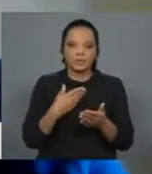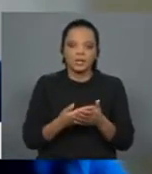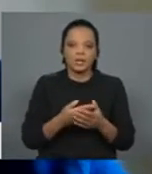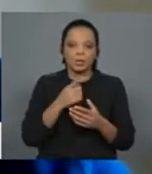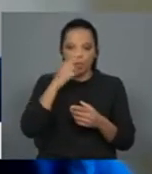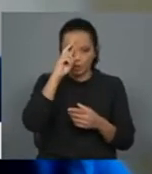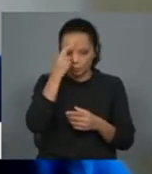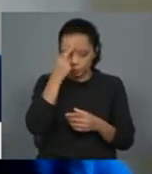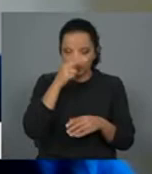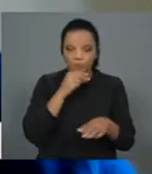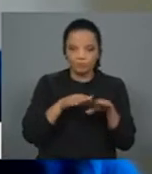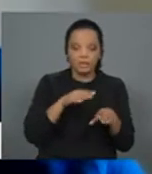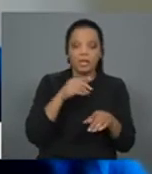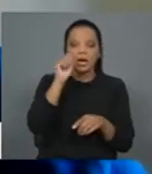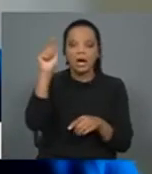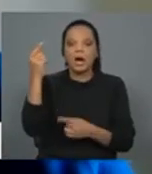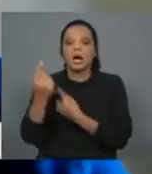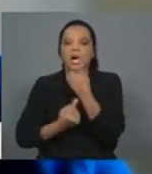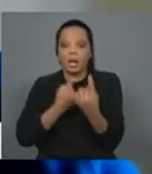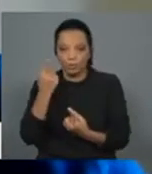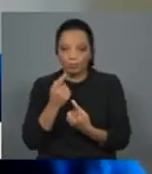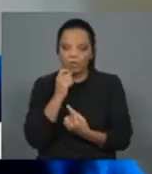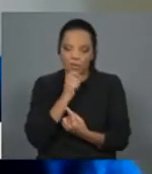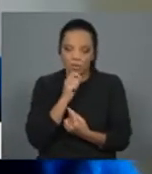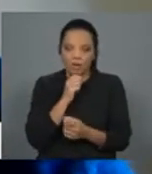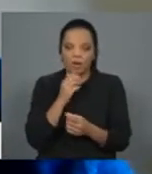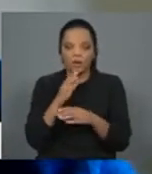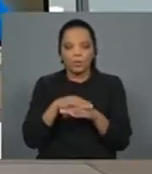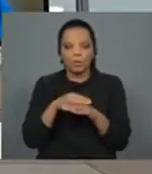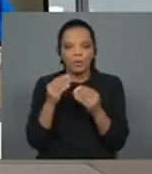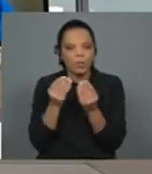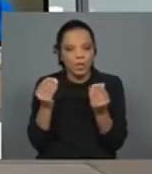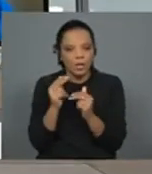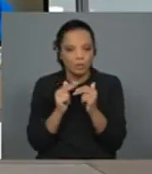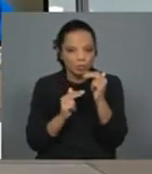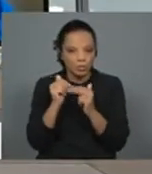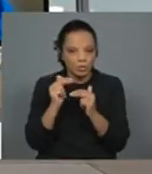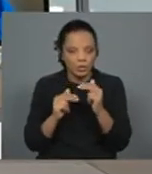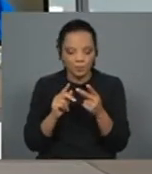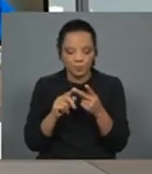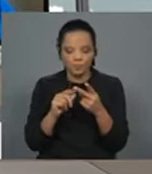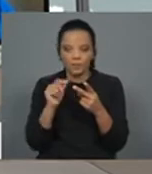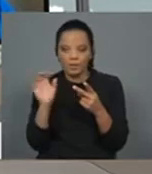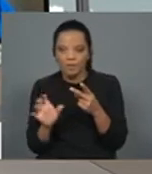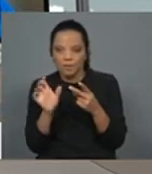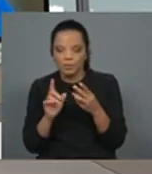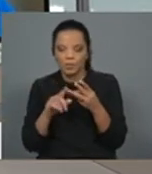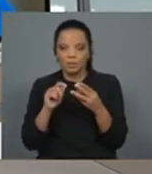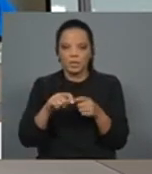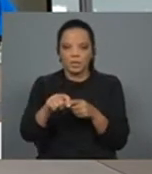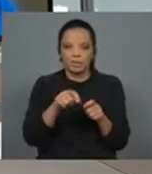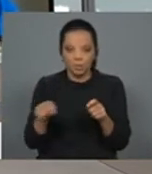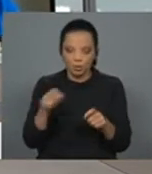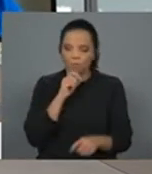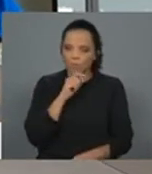Não quer dizer que alguns deles não tenham resistência pela qualidade de construção, pela geometria, pelas dimensões. Podem